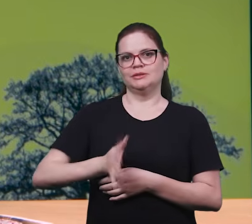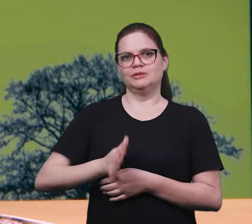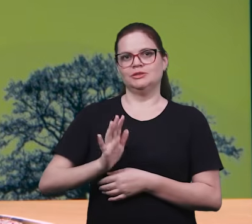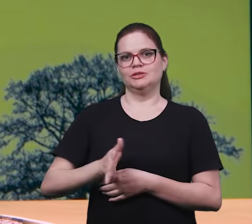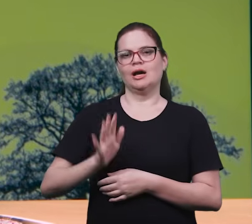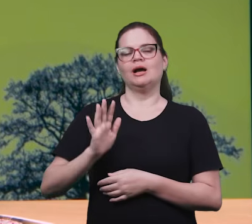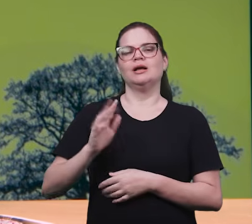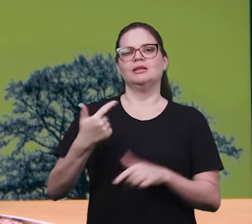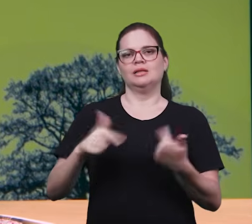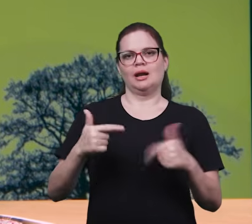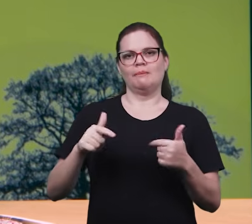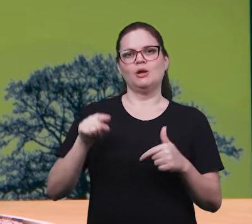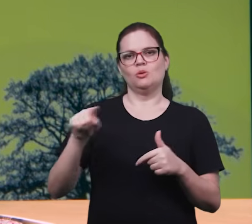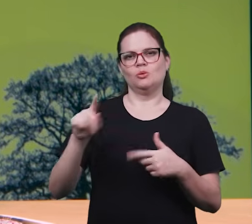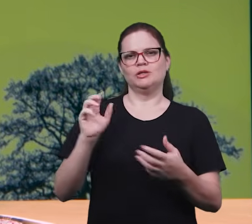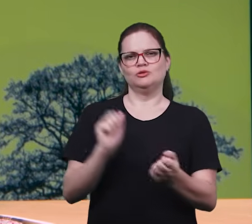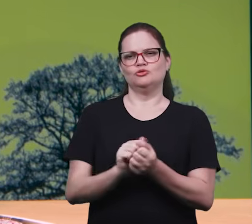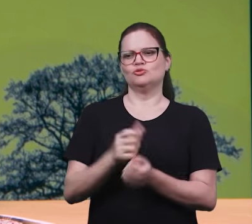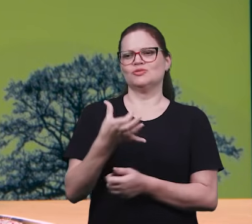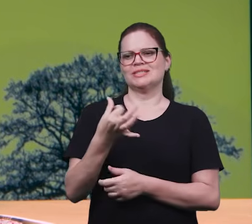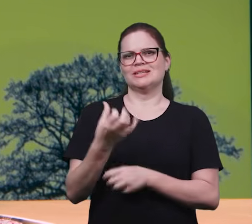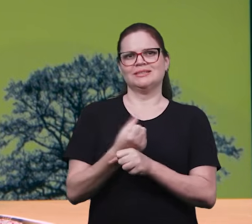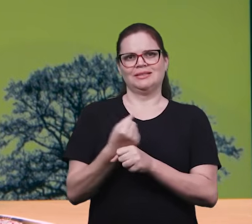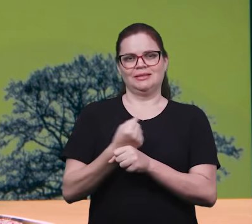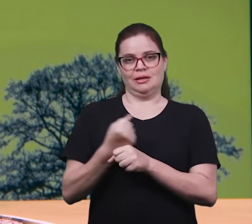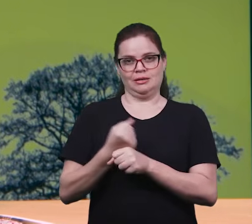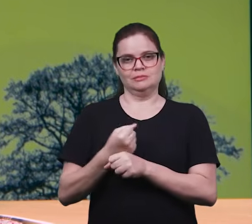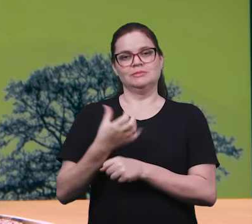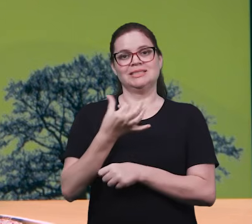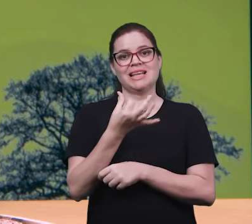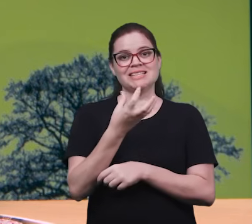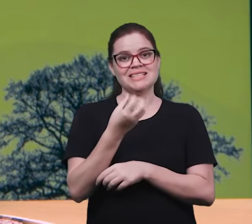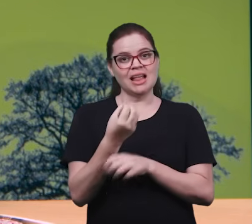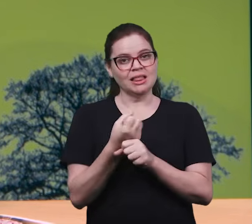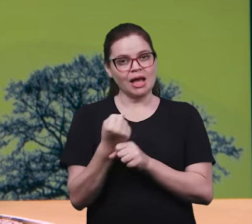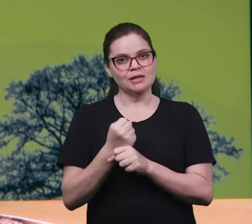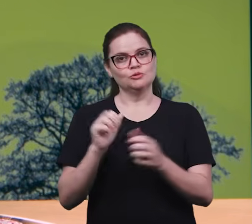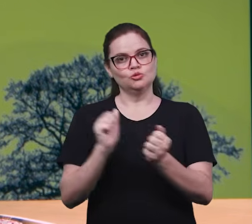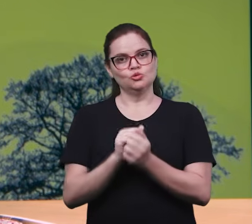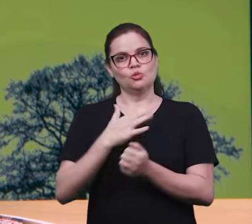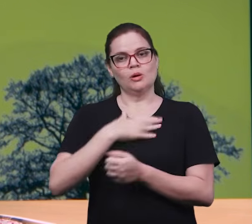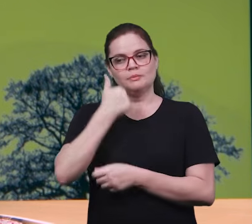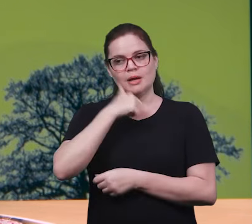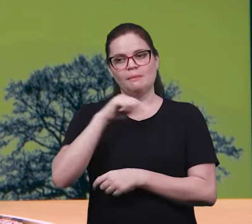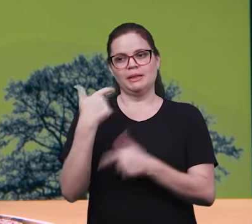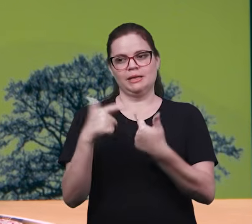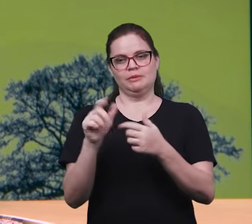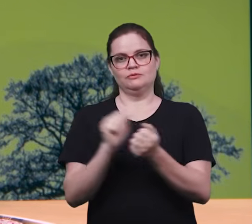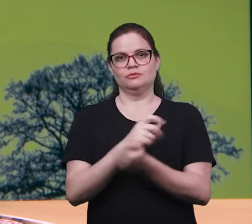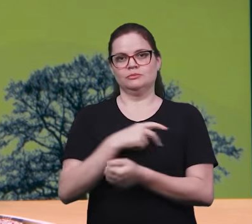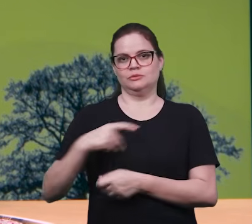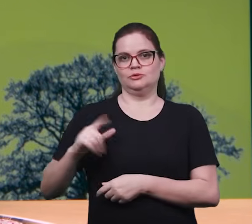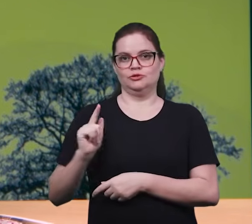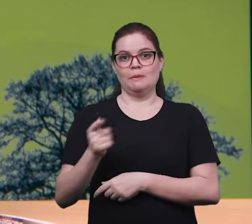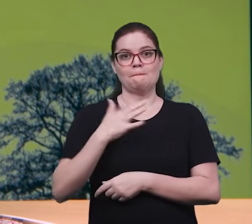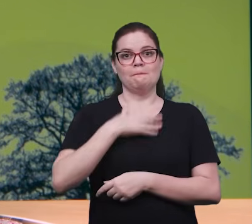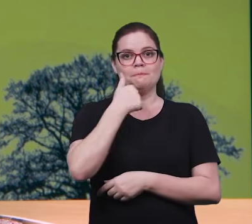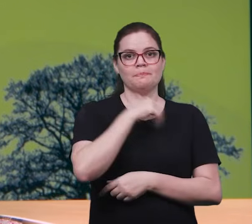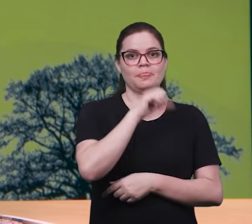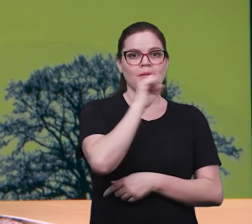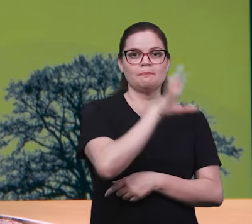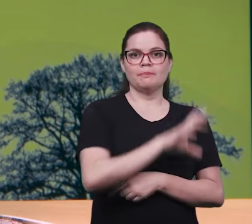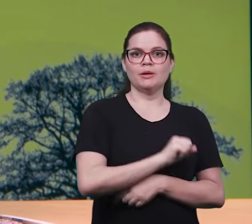trabalhou com ele durante quase 60 anos. E ela levou, sem nem ao menos que eu soubesse, ela levou